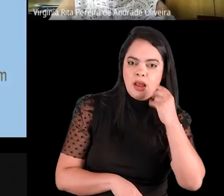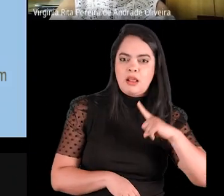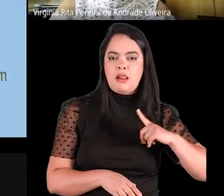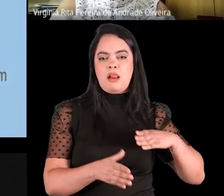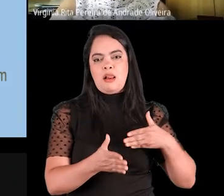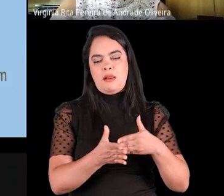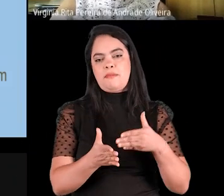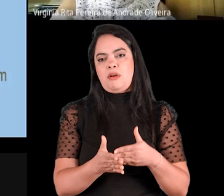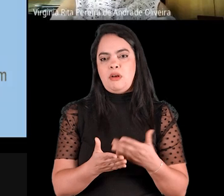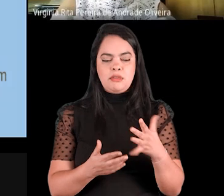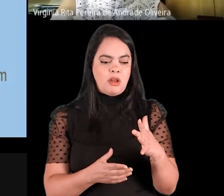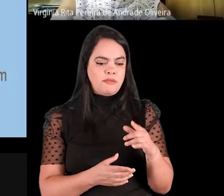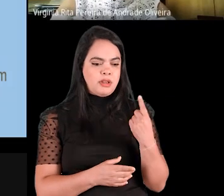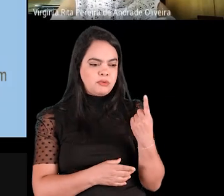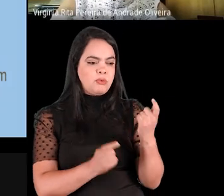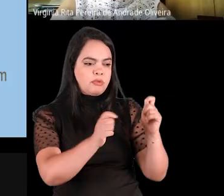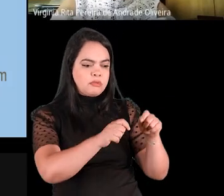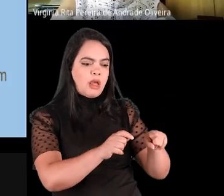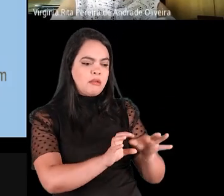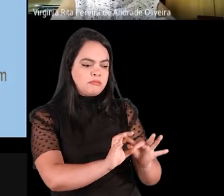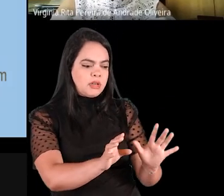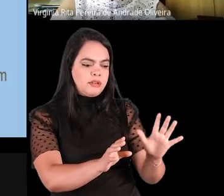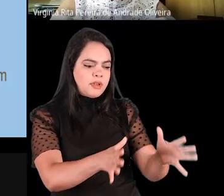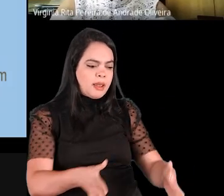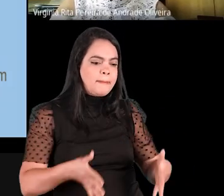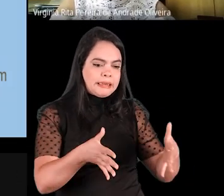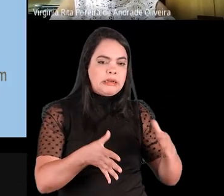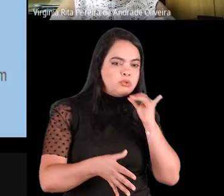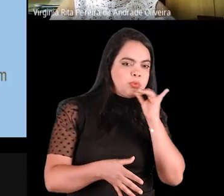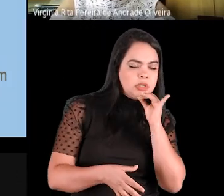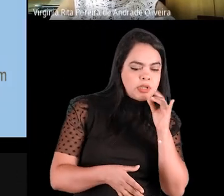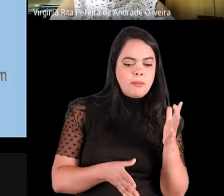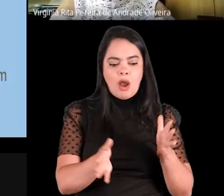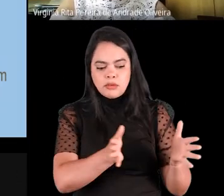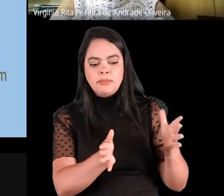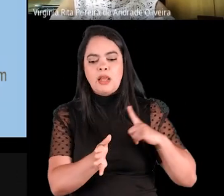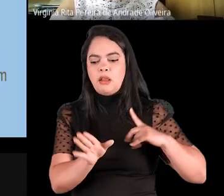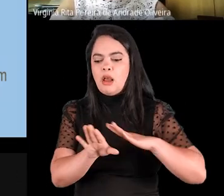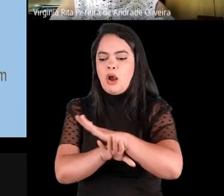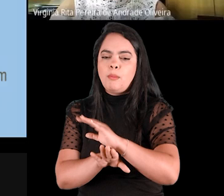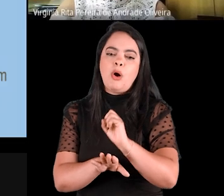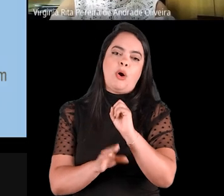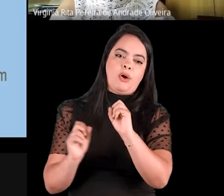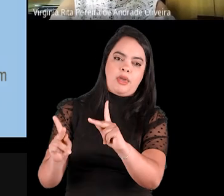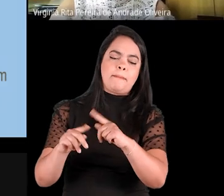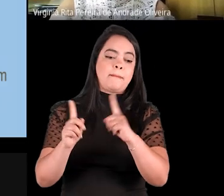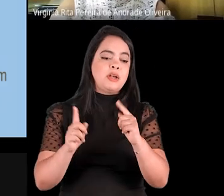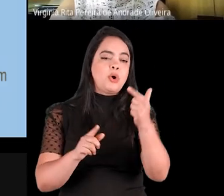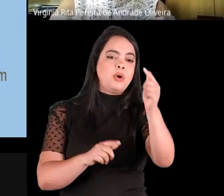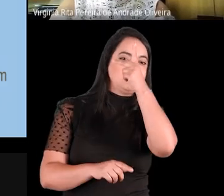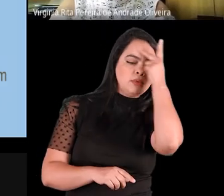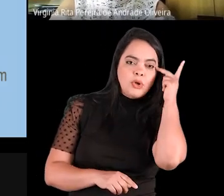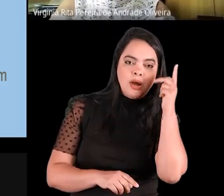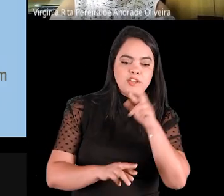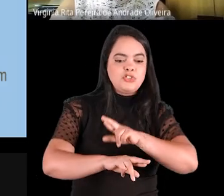que serve para um recurso, que serve para uma pessoa, serve para qualquer outra pessoa. Né? Se a gente